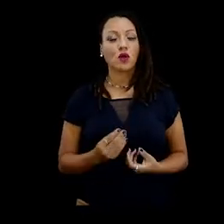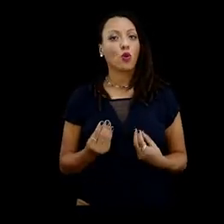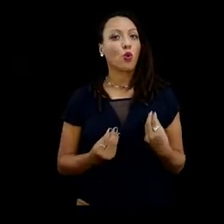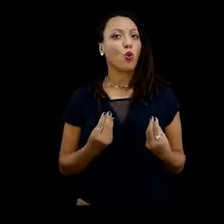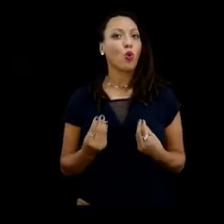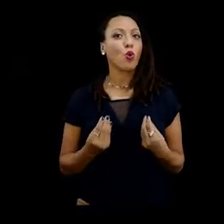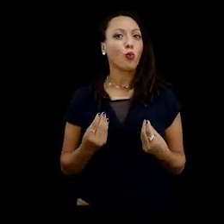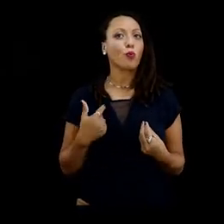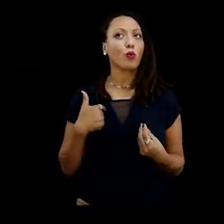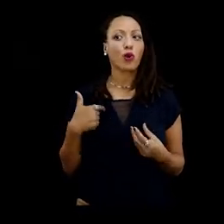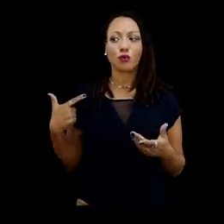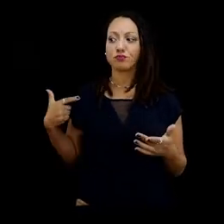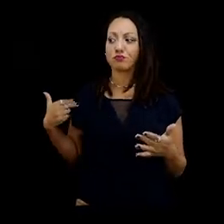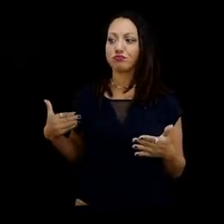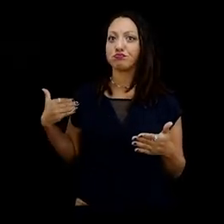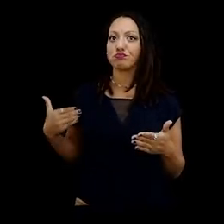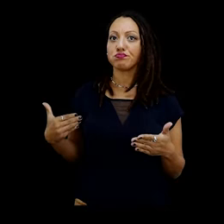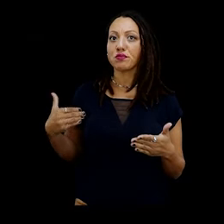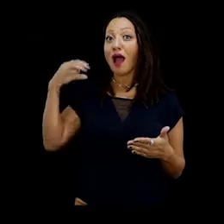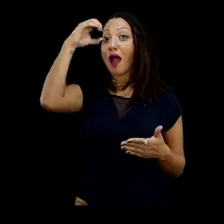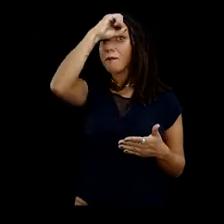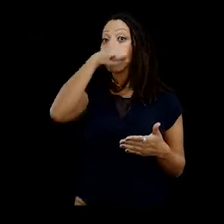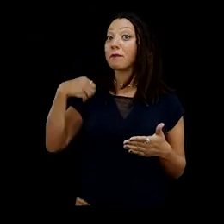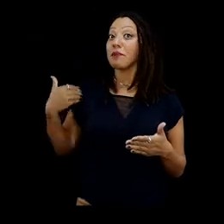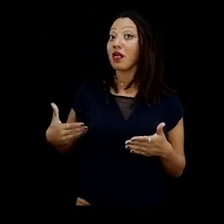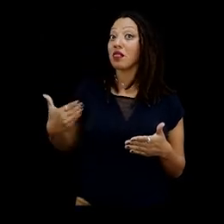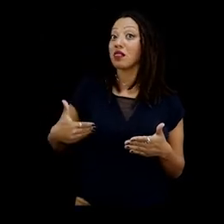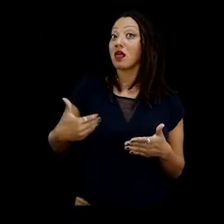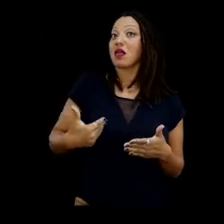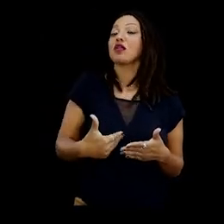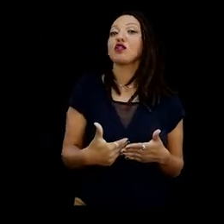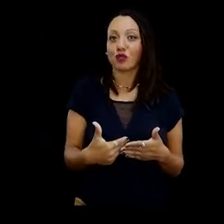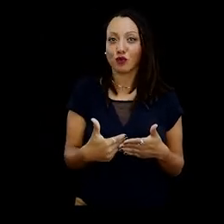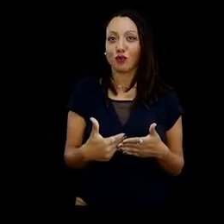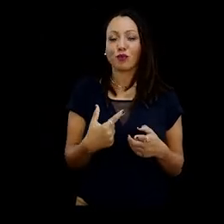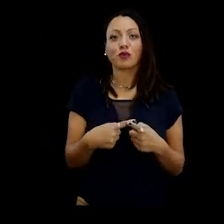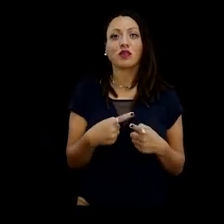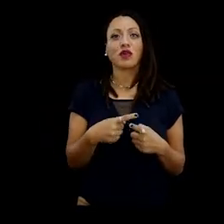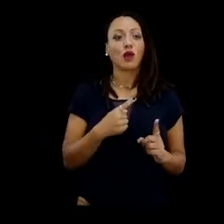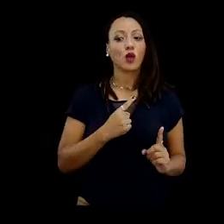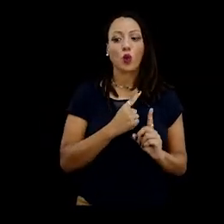foi, por exemplo, como eu vim aprendendo